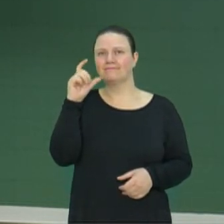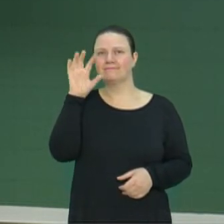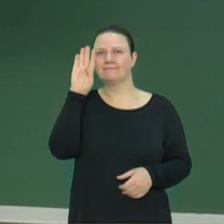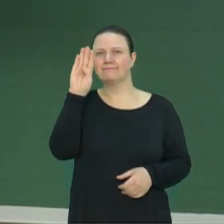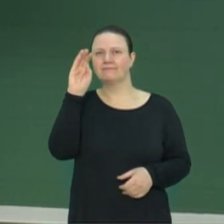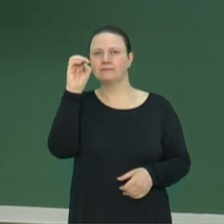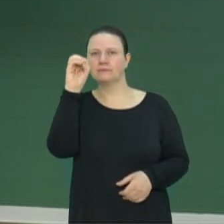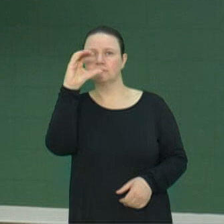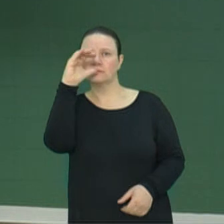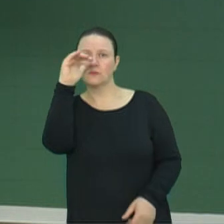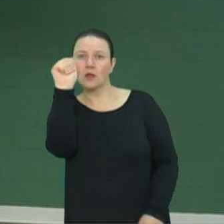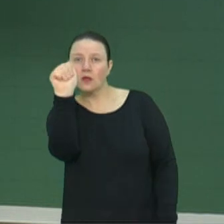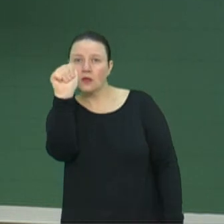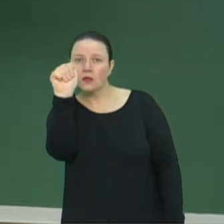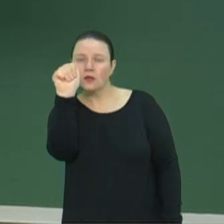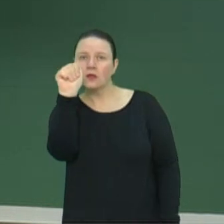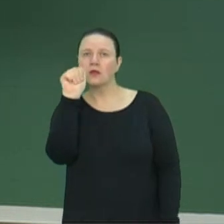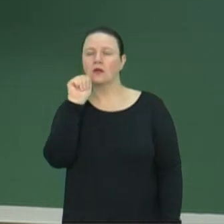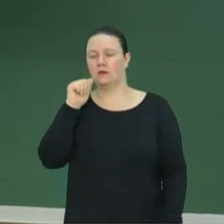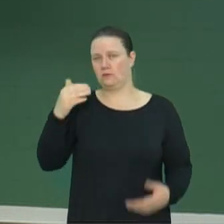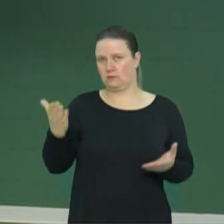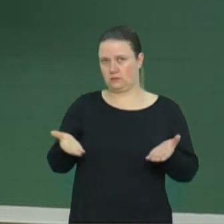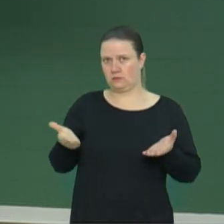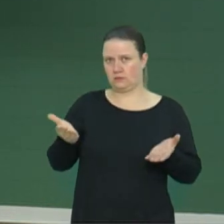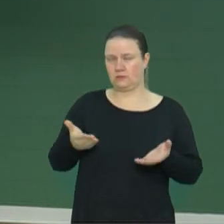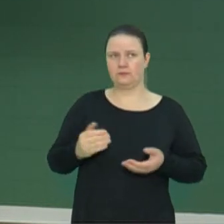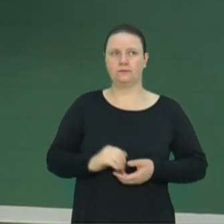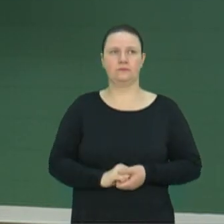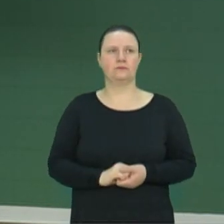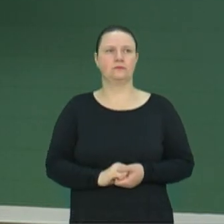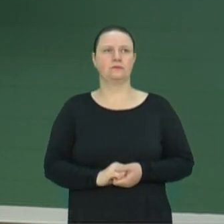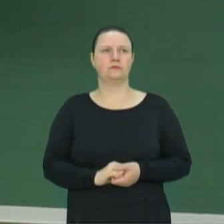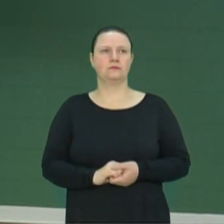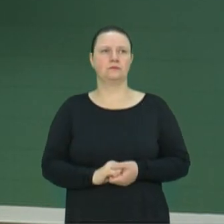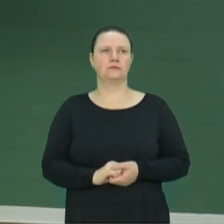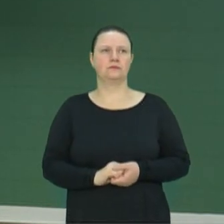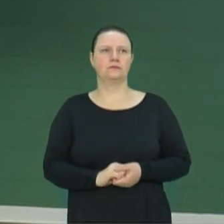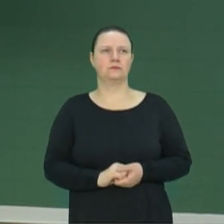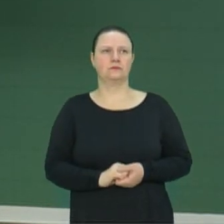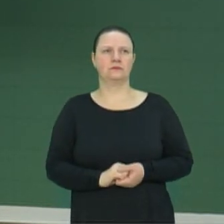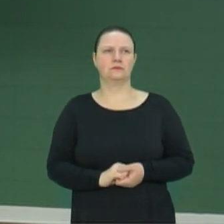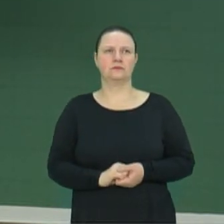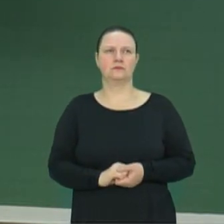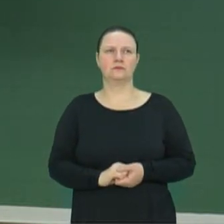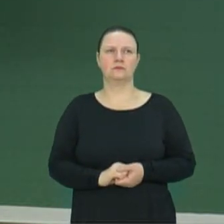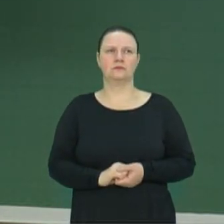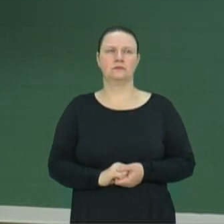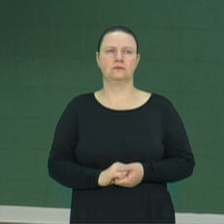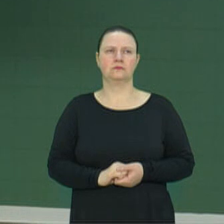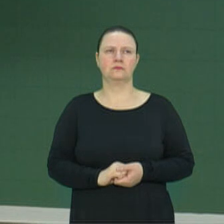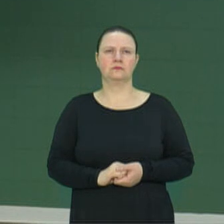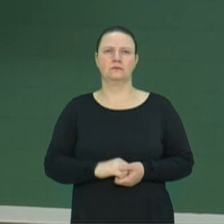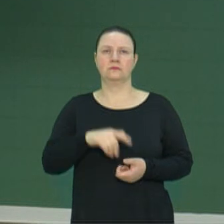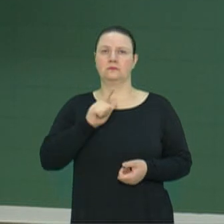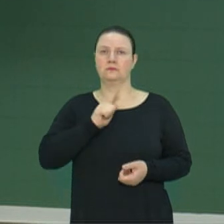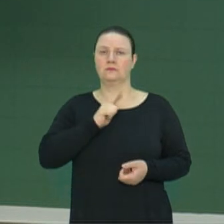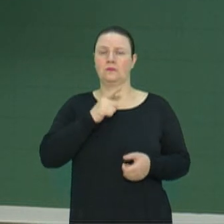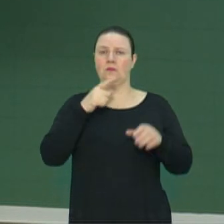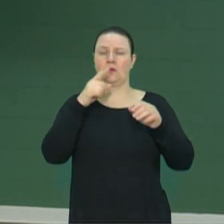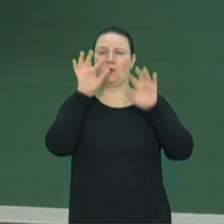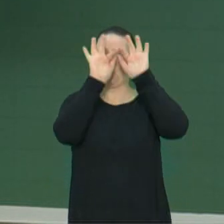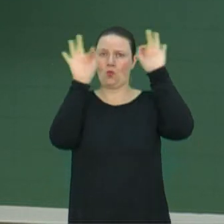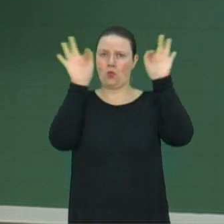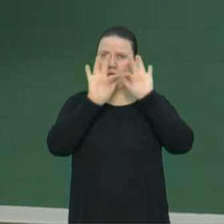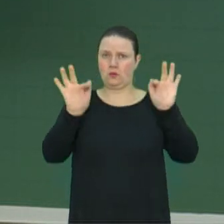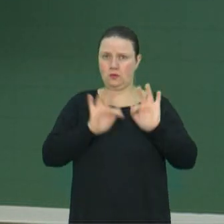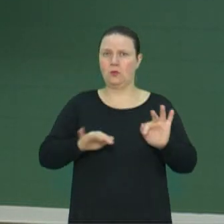aquela boca está aberta. Aberta, perdão. E também temos acá outros exemplos.